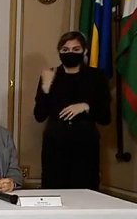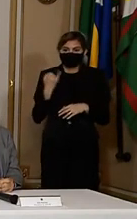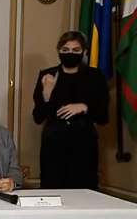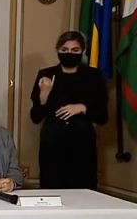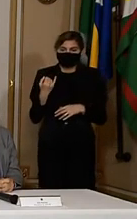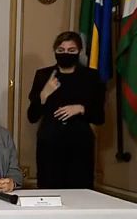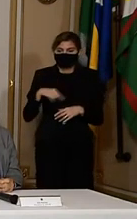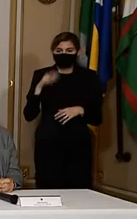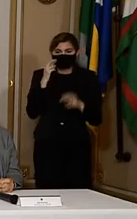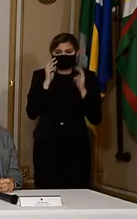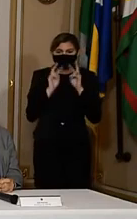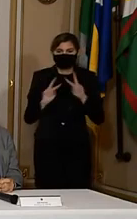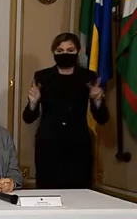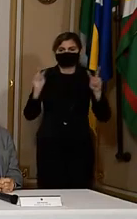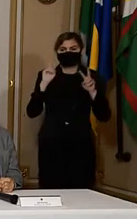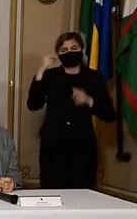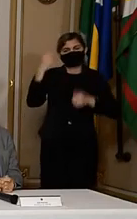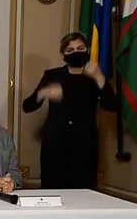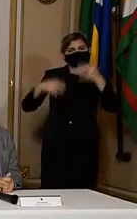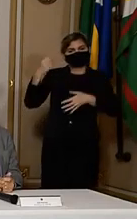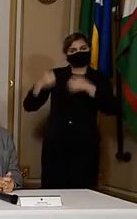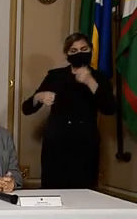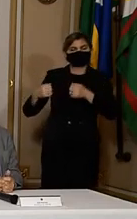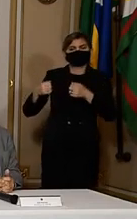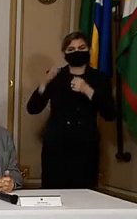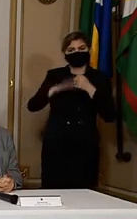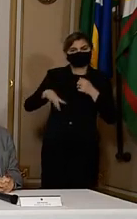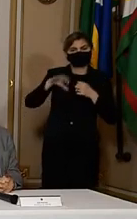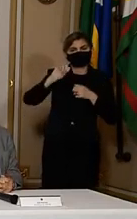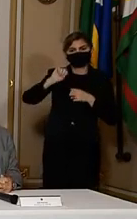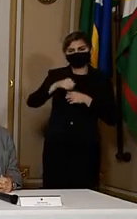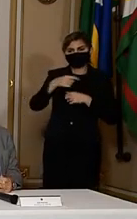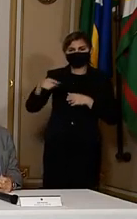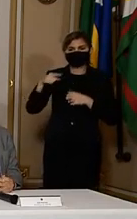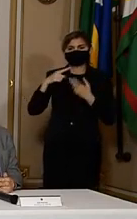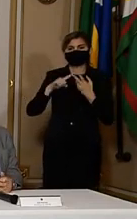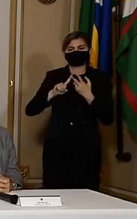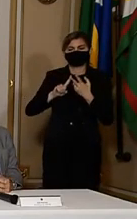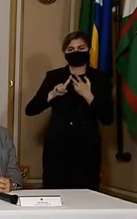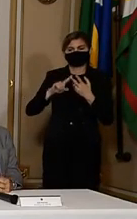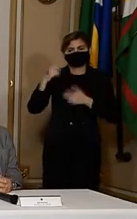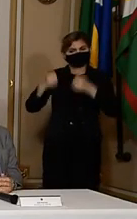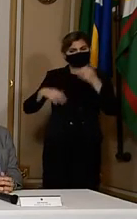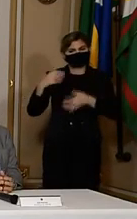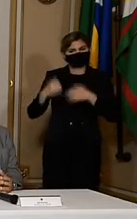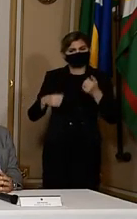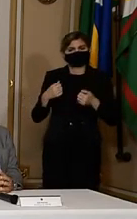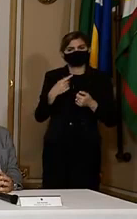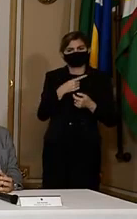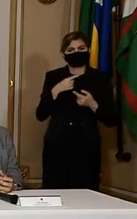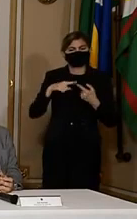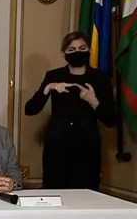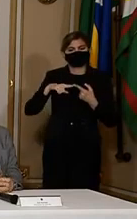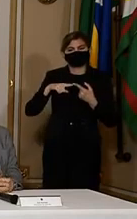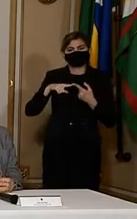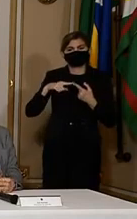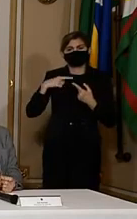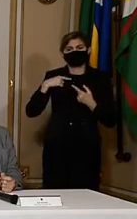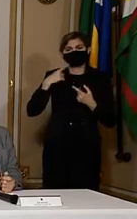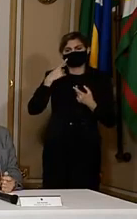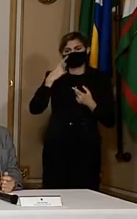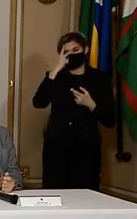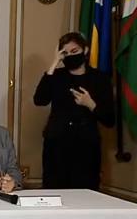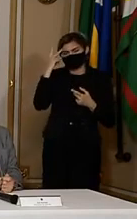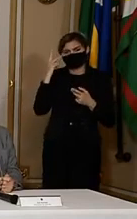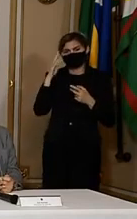a gente ver os depoimentos como a gente vê da região de Santos do Ivaldo e do Natanael é